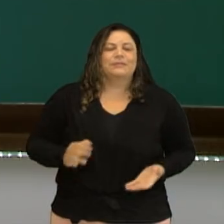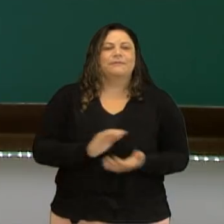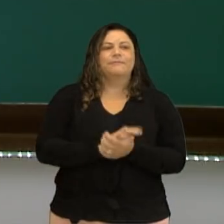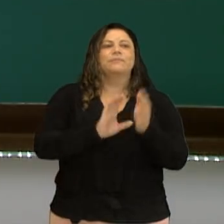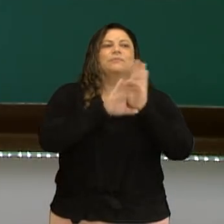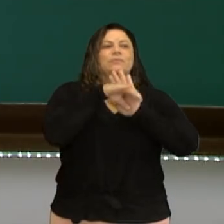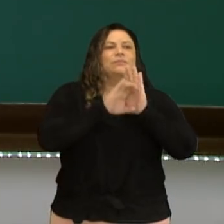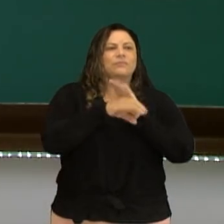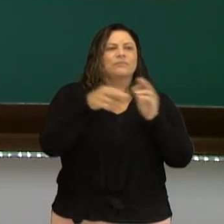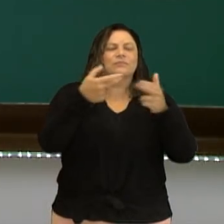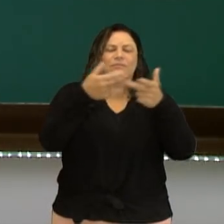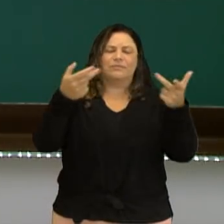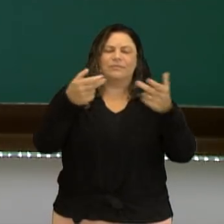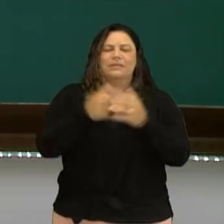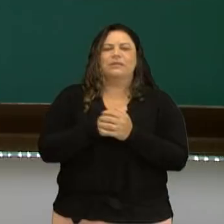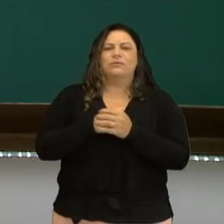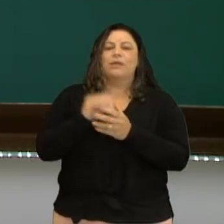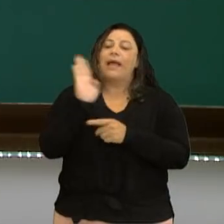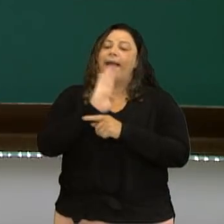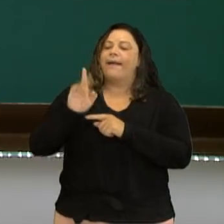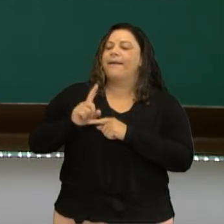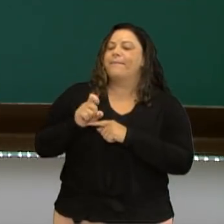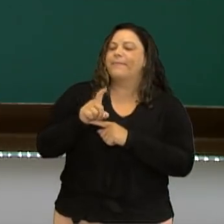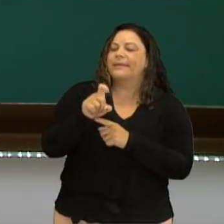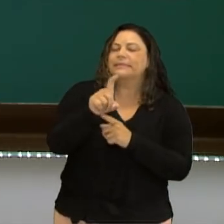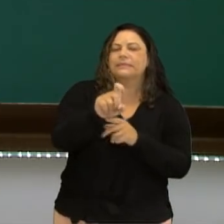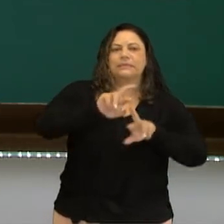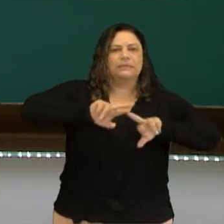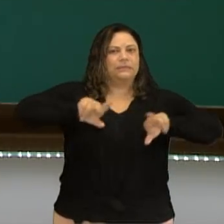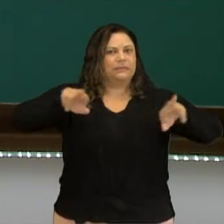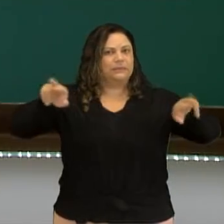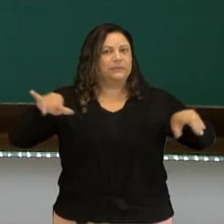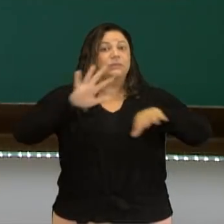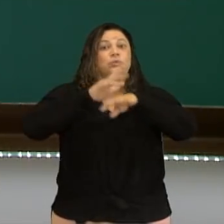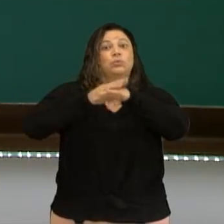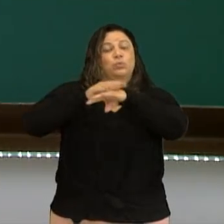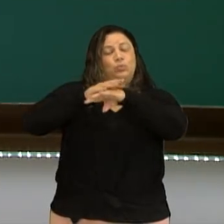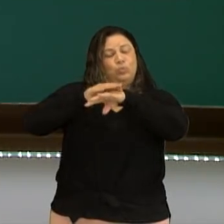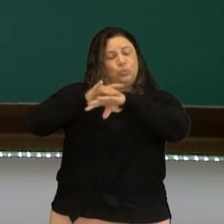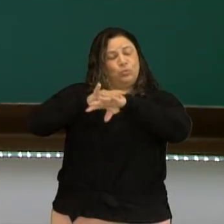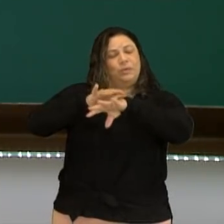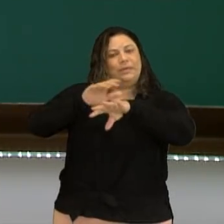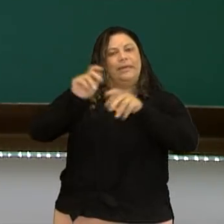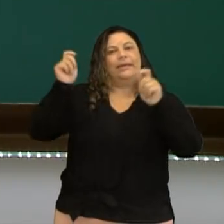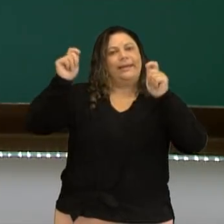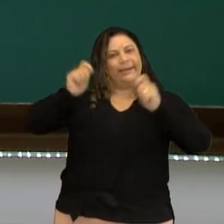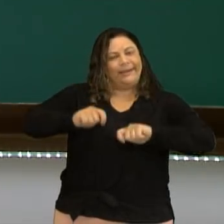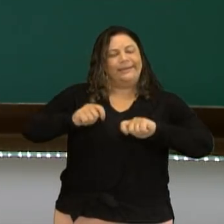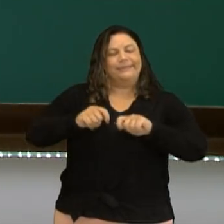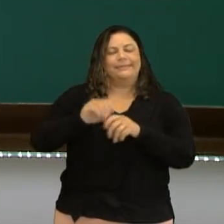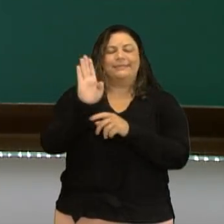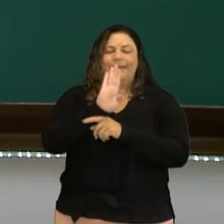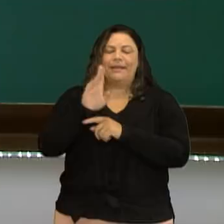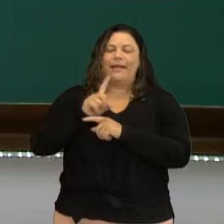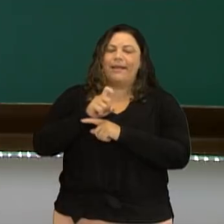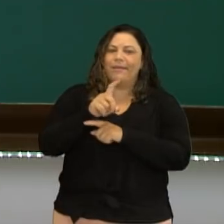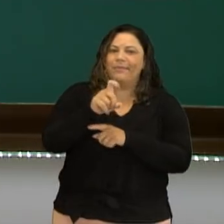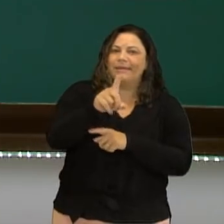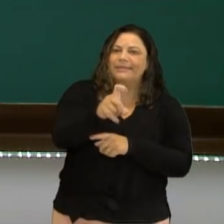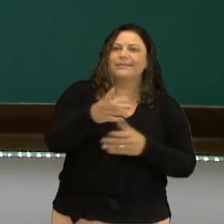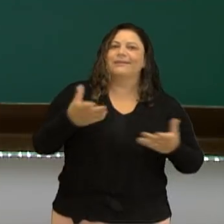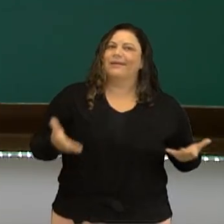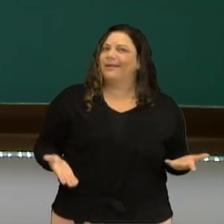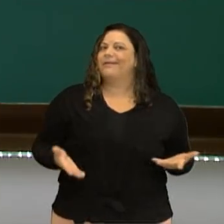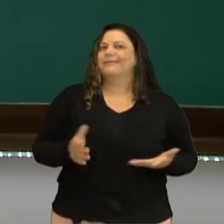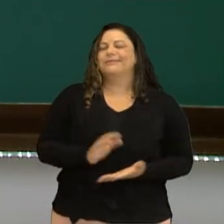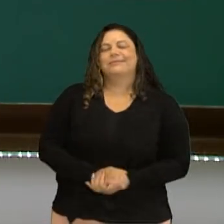de bacteriose. Falou em bacteriose, são doenças causadas por bactérias. Quais são